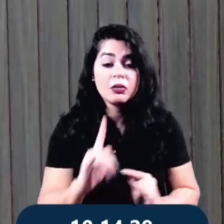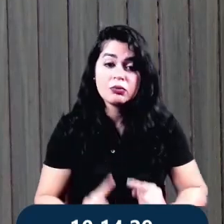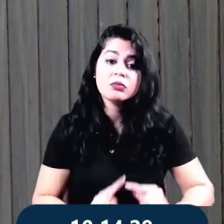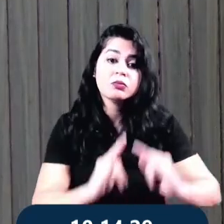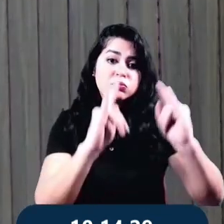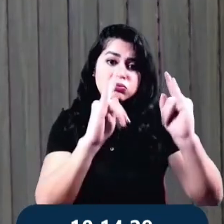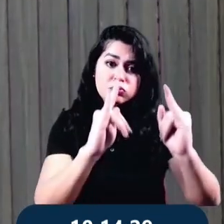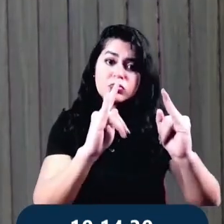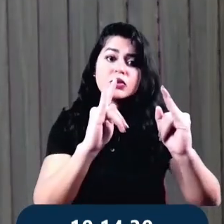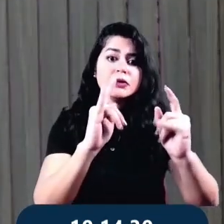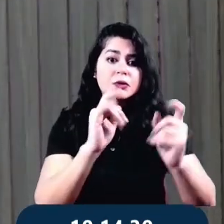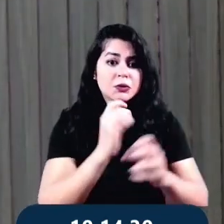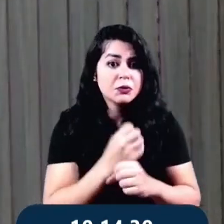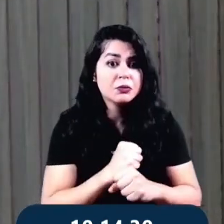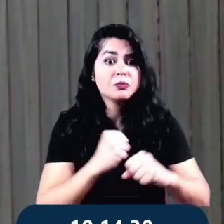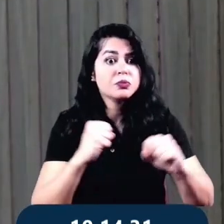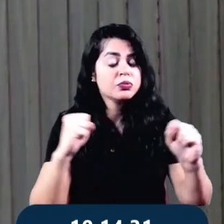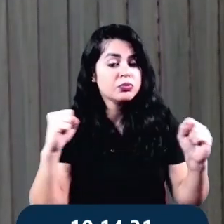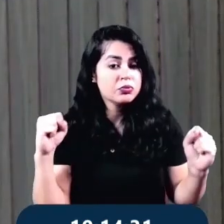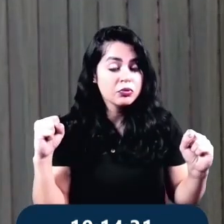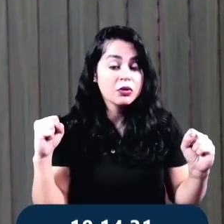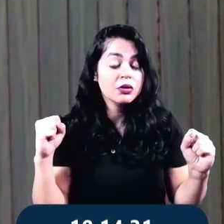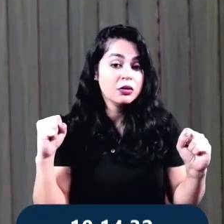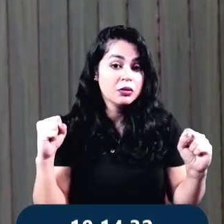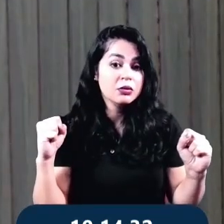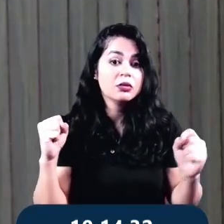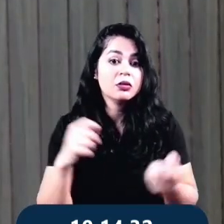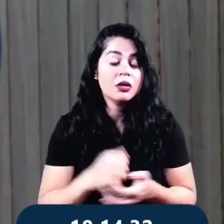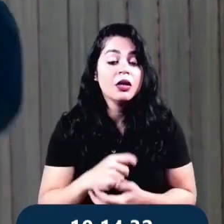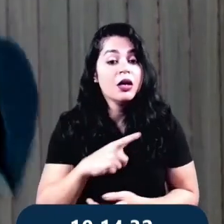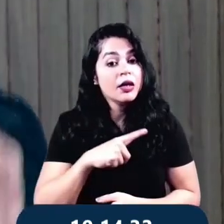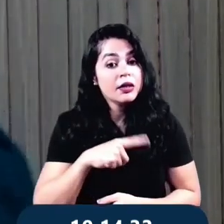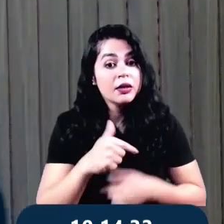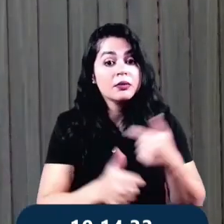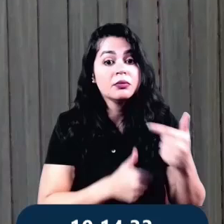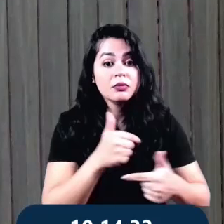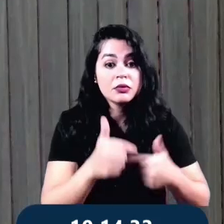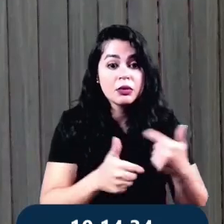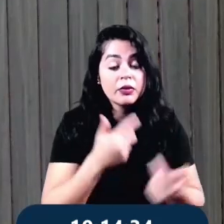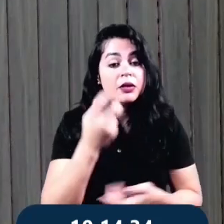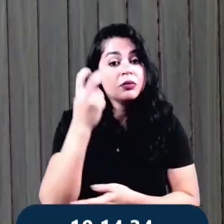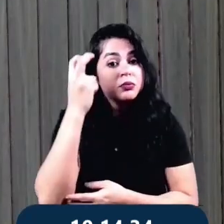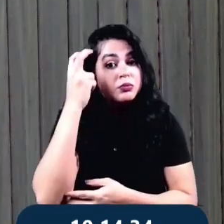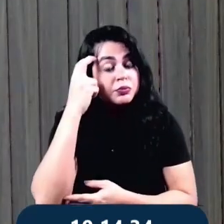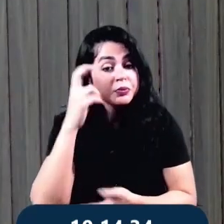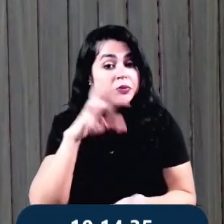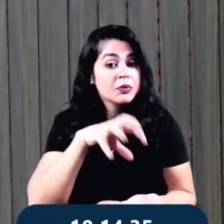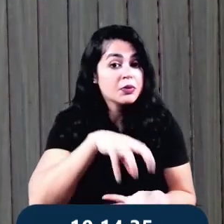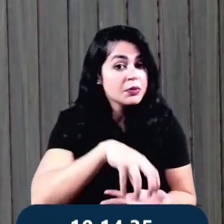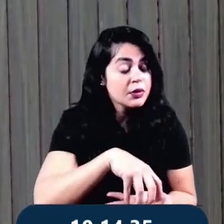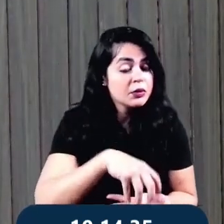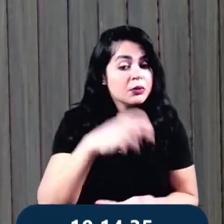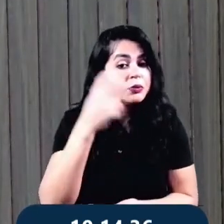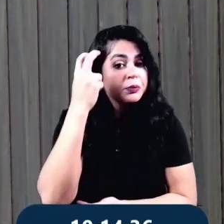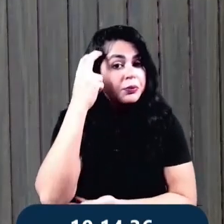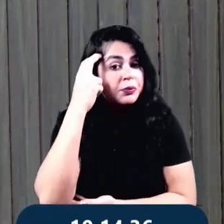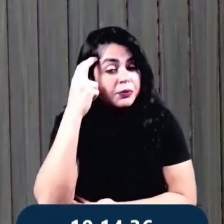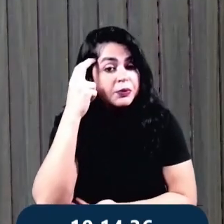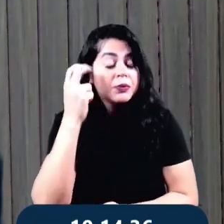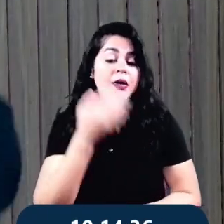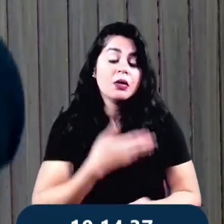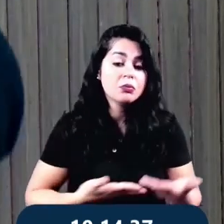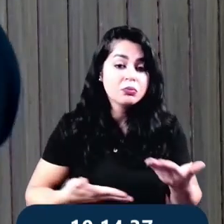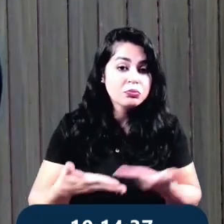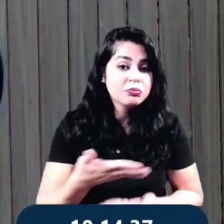atividades culturais, um centro cultural, de entretenimento, na estação,